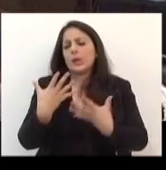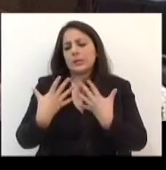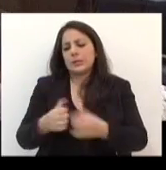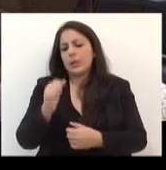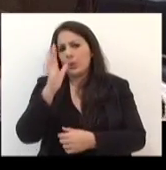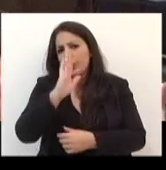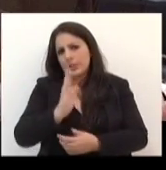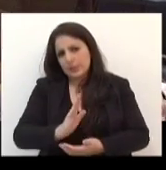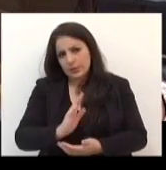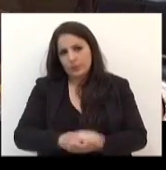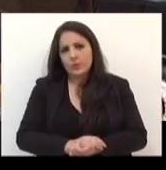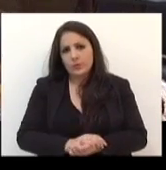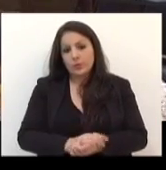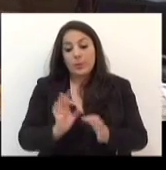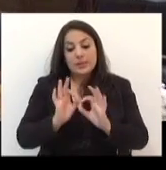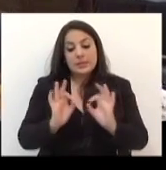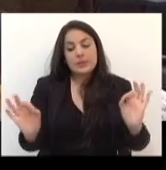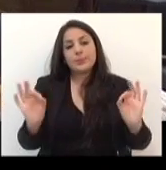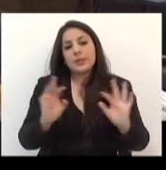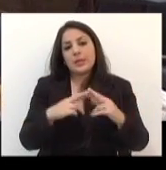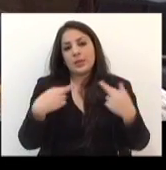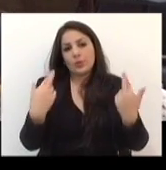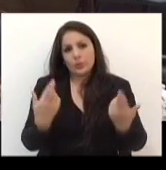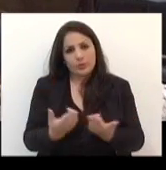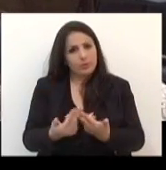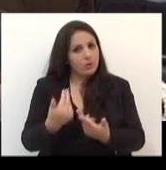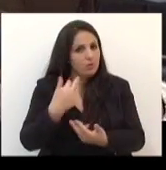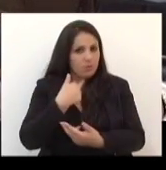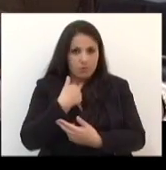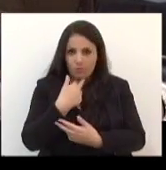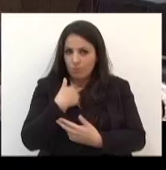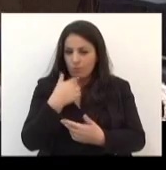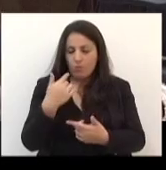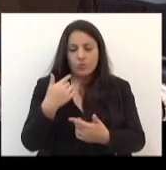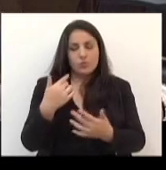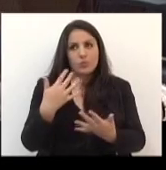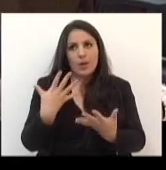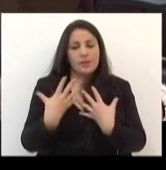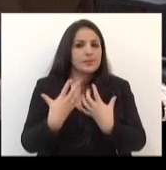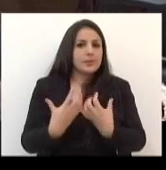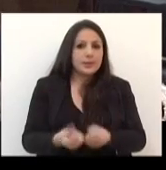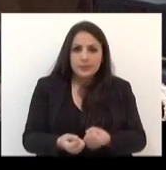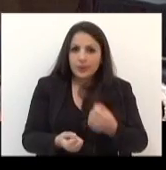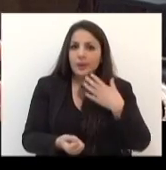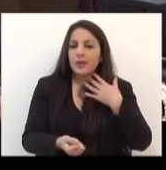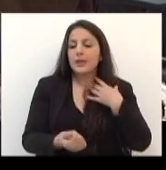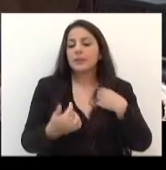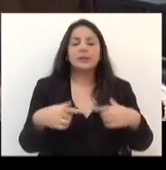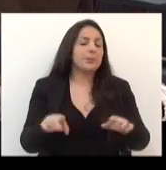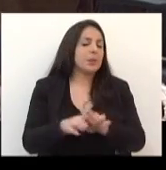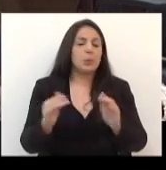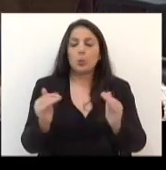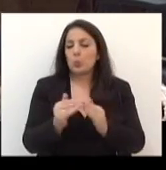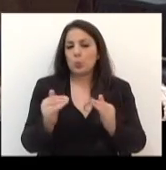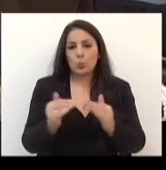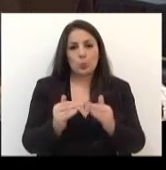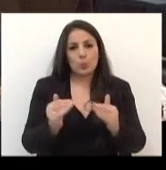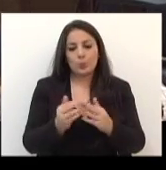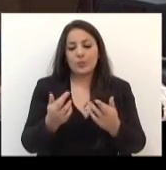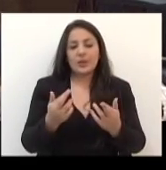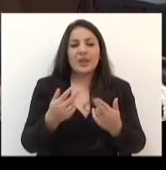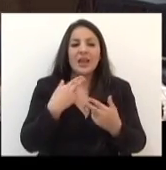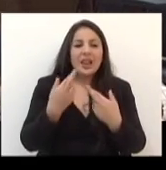compromisso, numa simples reunião. Agora, eu não posso concordar com a vereadora no sentido